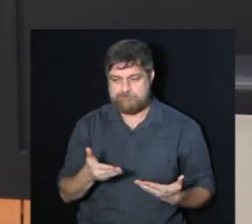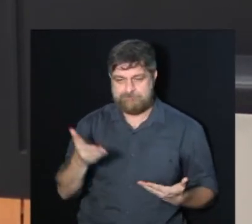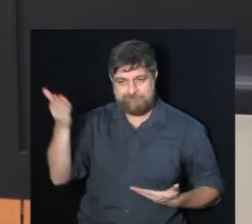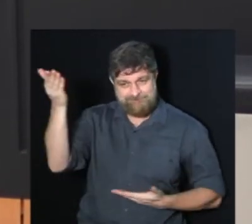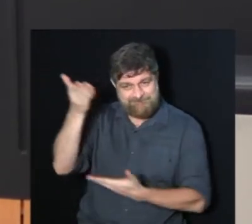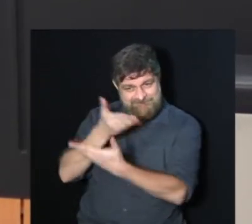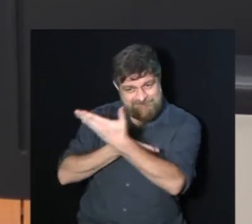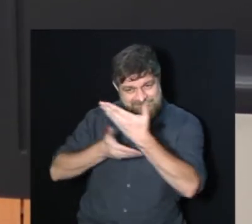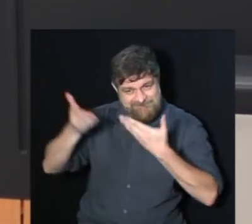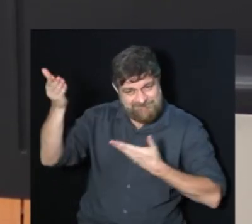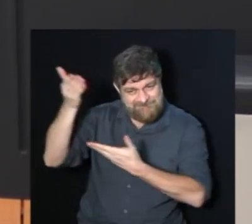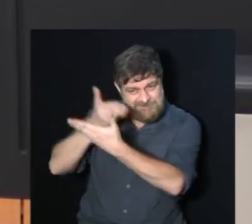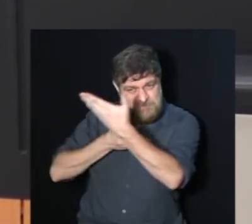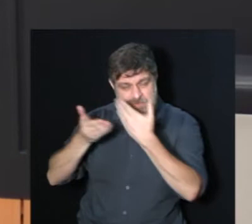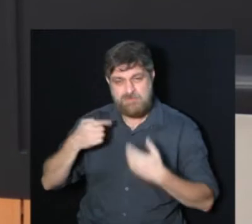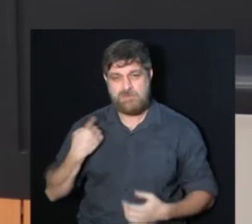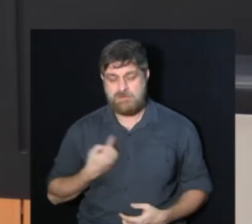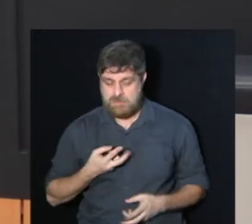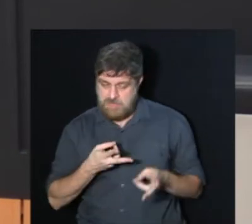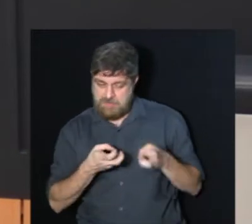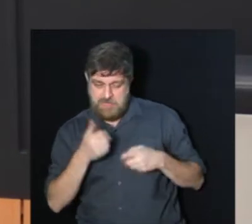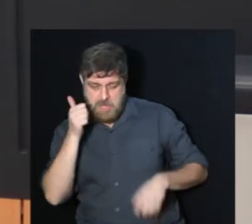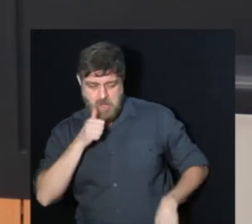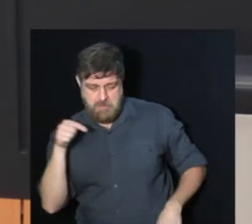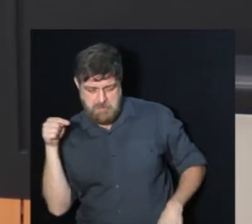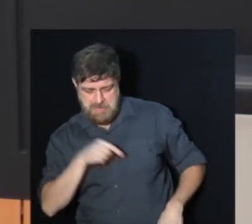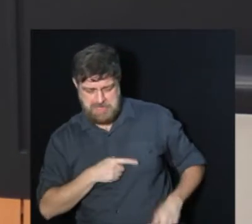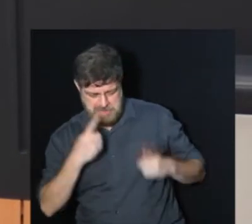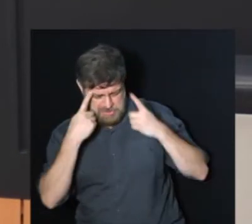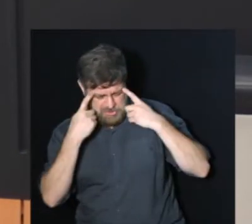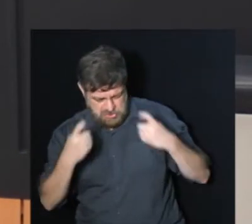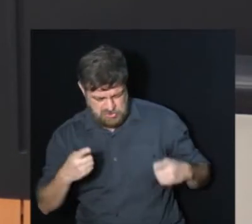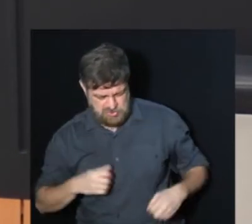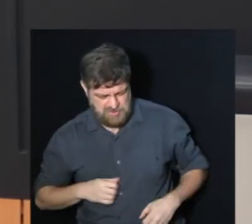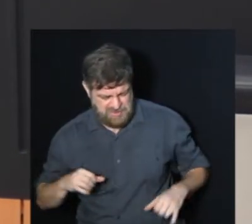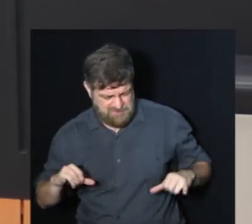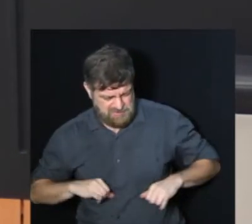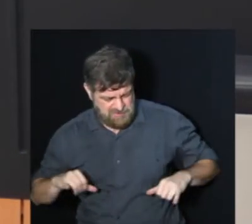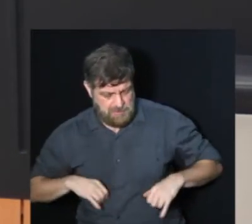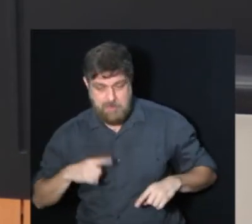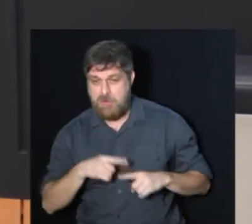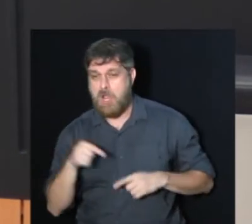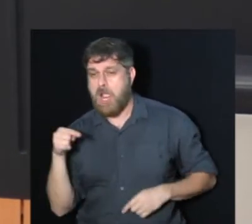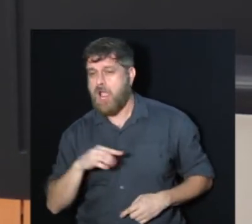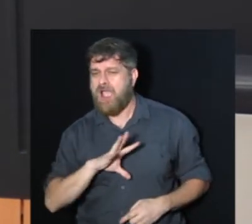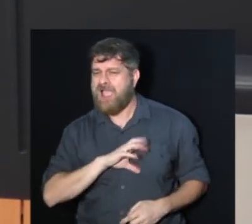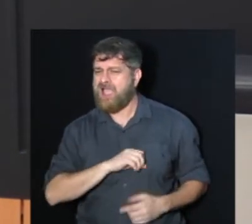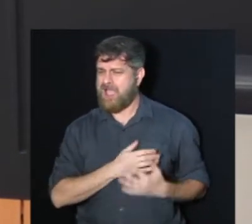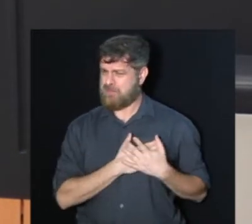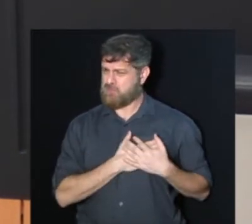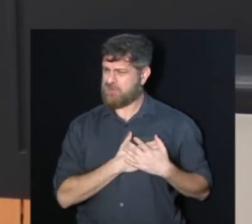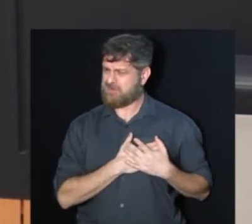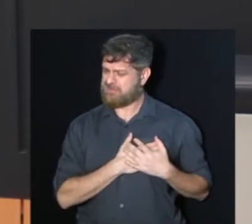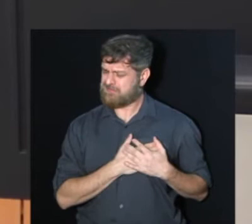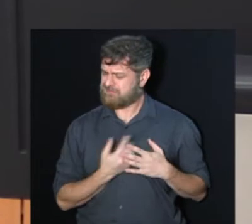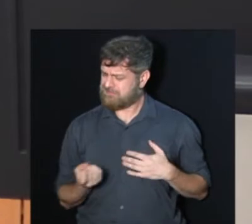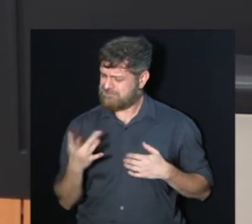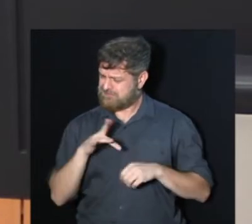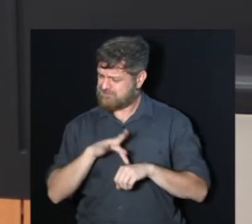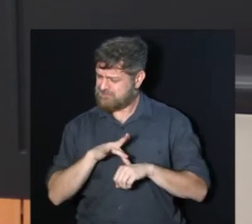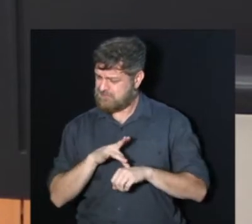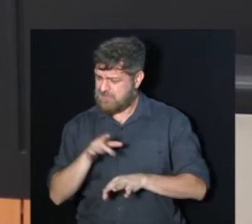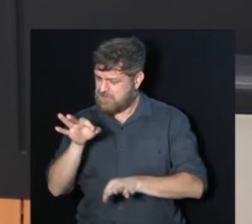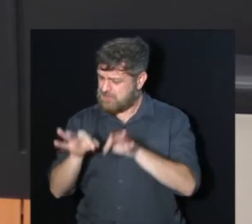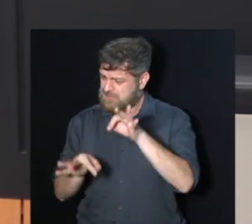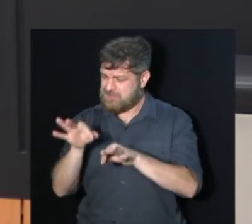e vemos histórias de mulheres que sofrem violência em nome do amor, que amor é esse? Em nome da